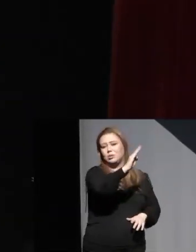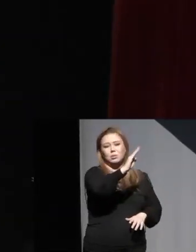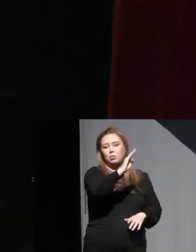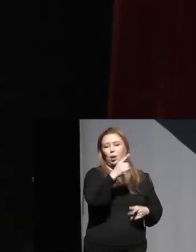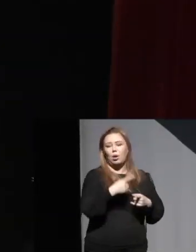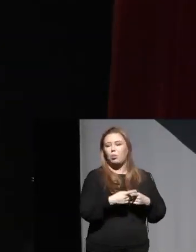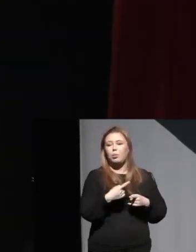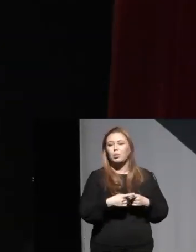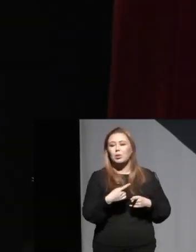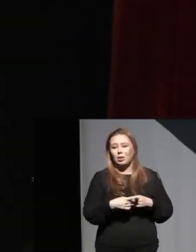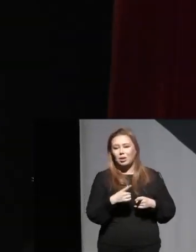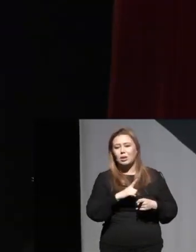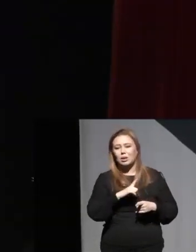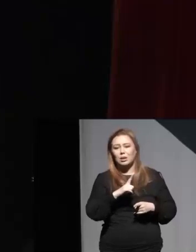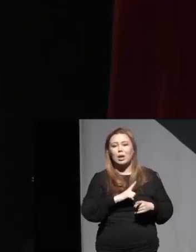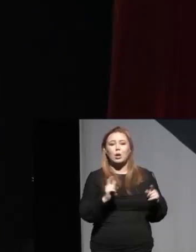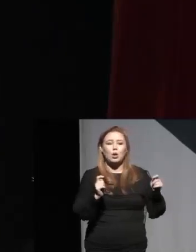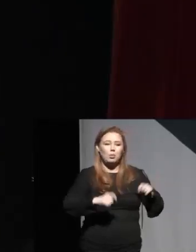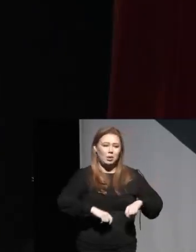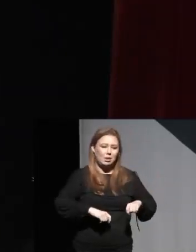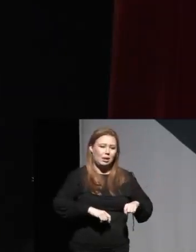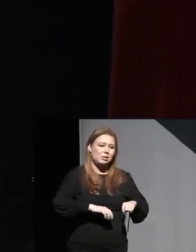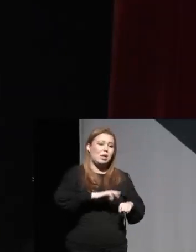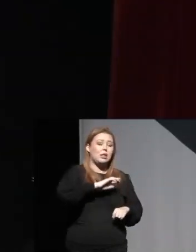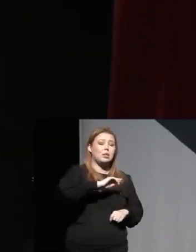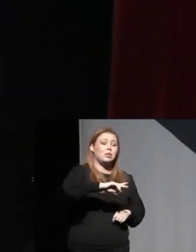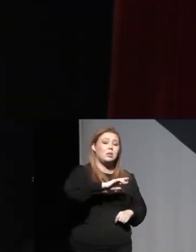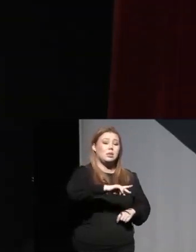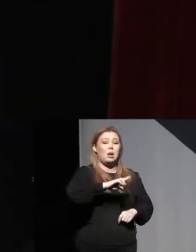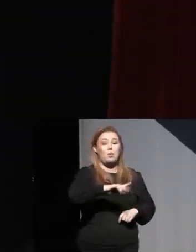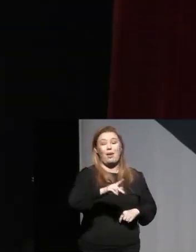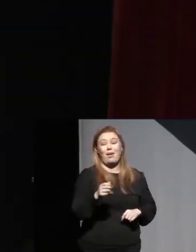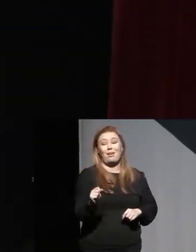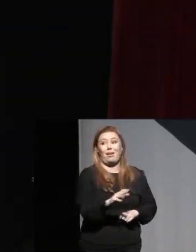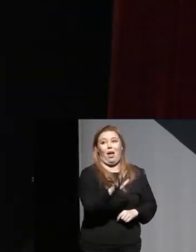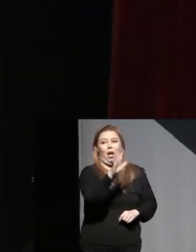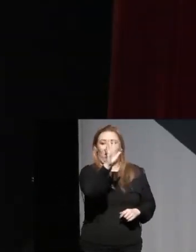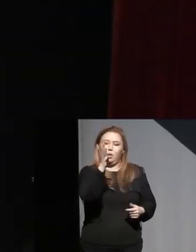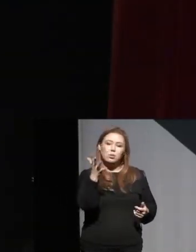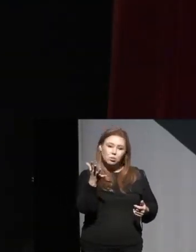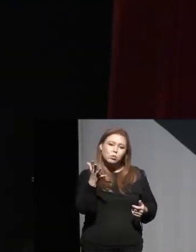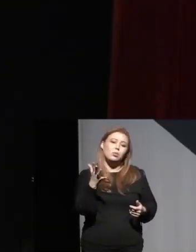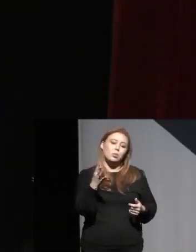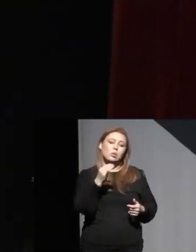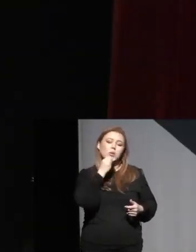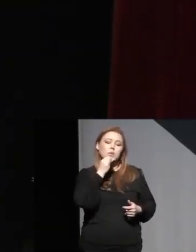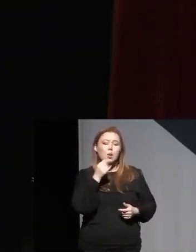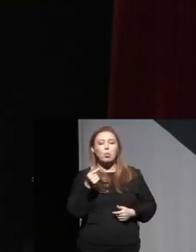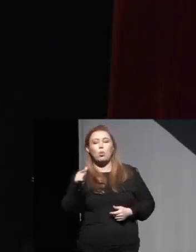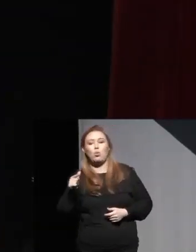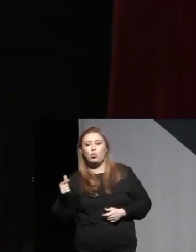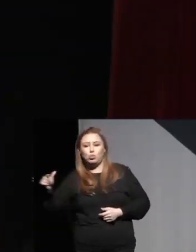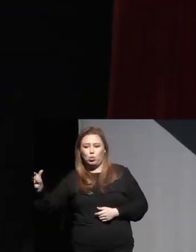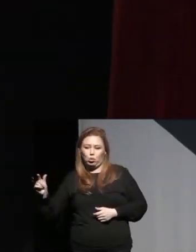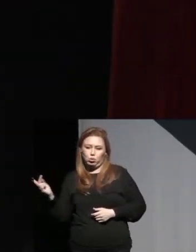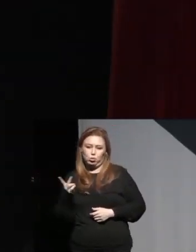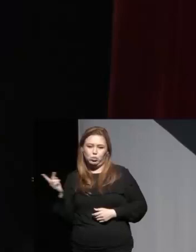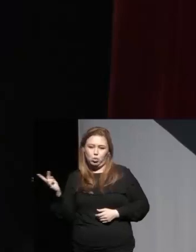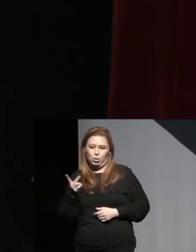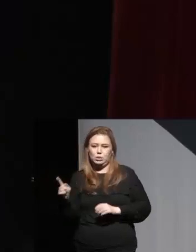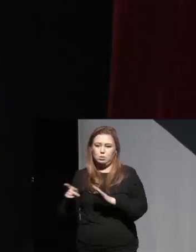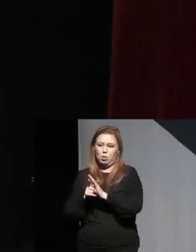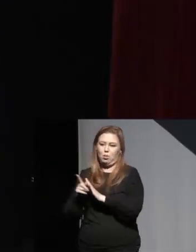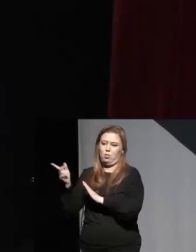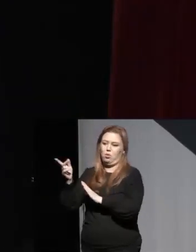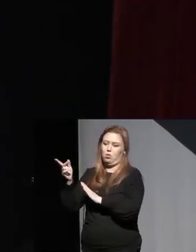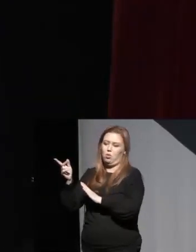ele teria, em tese, competências que não seriam tão caras como os outros dois, as outras duas